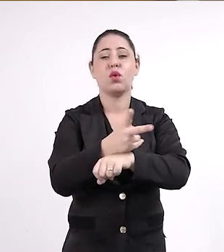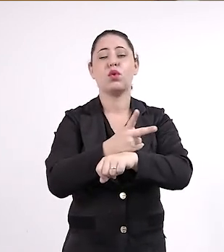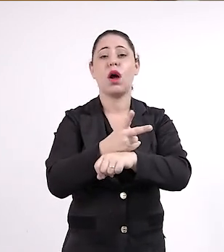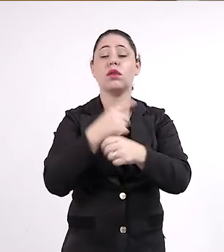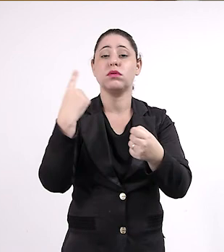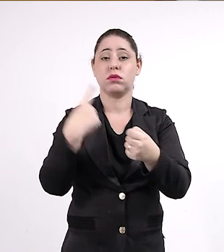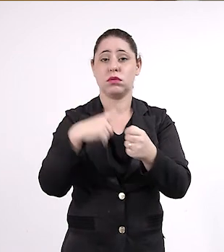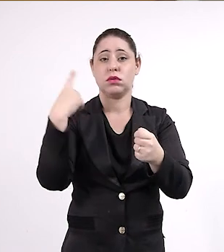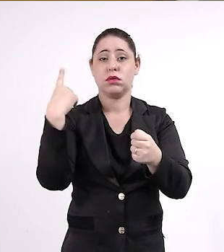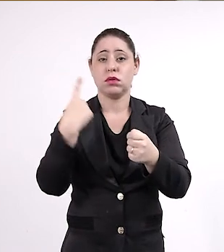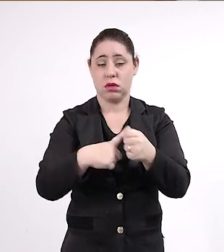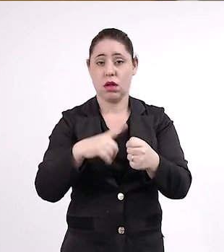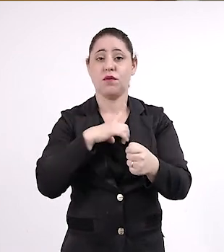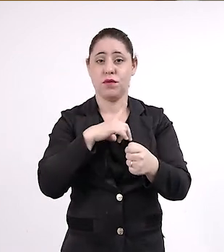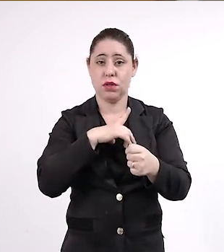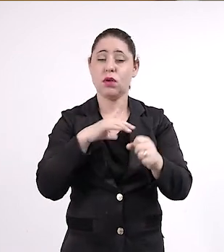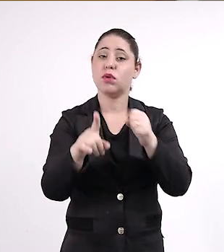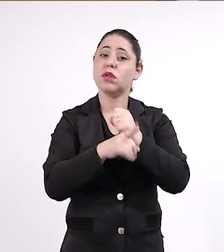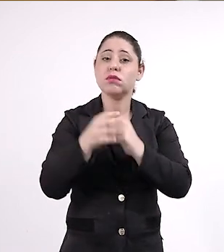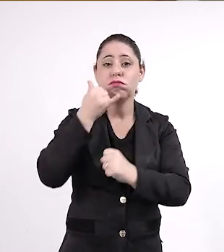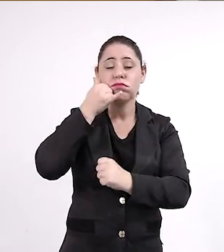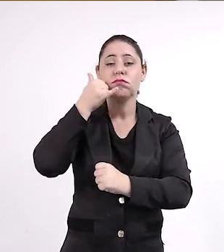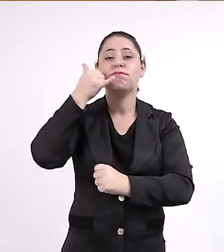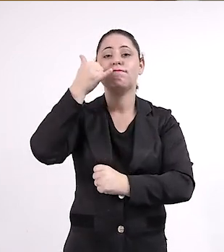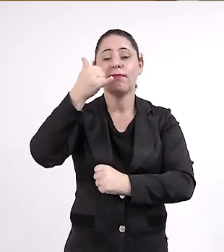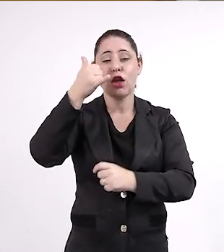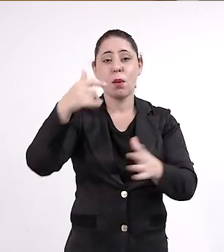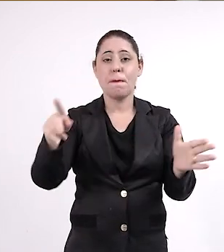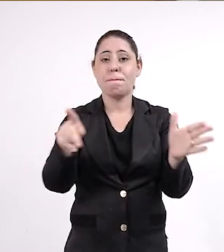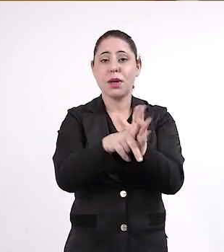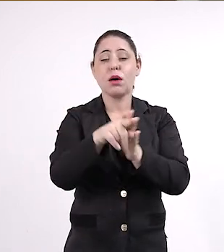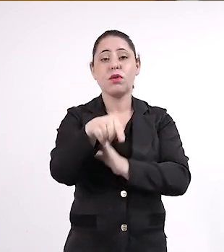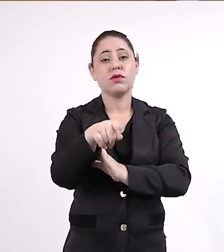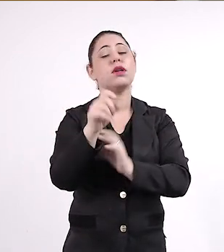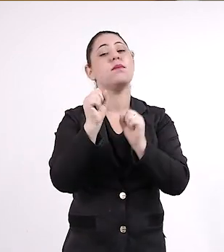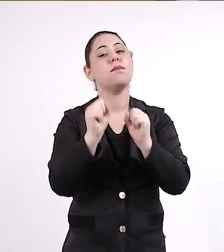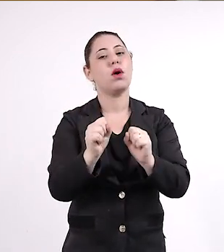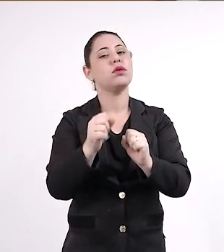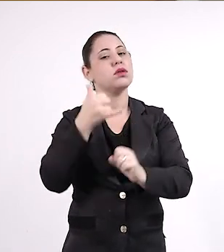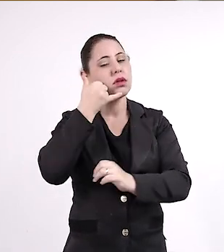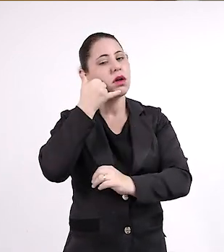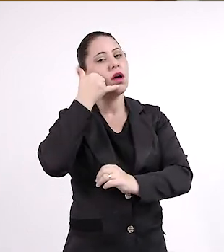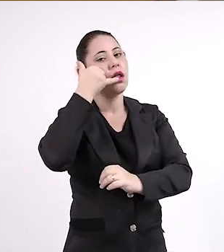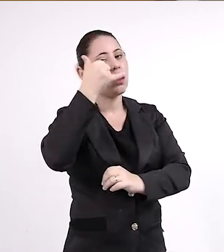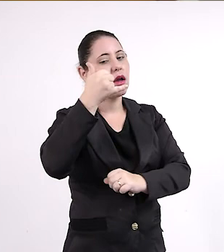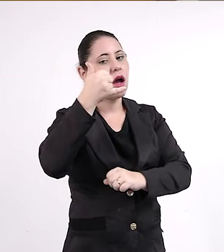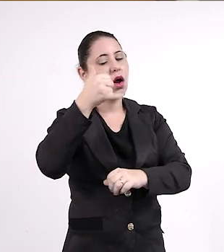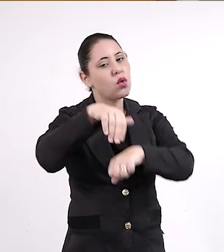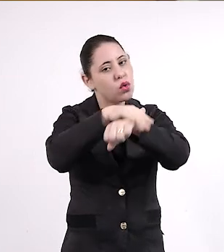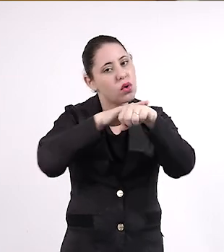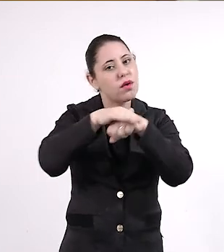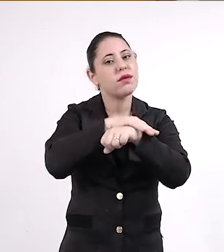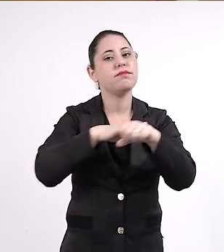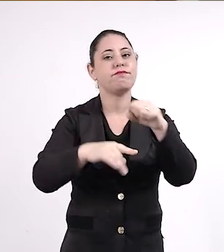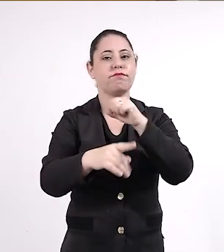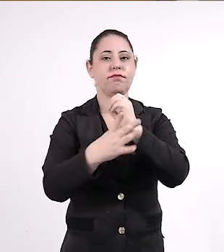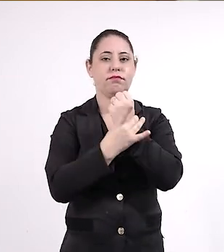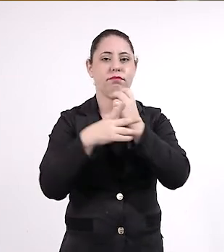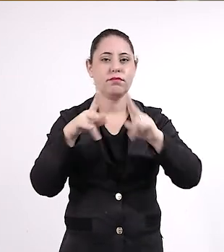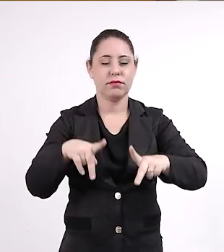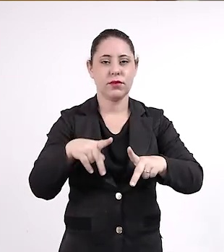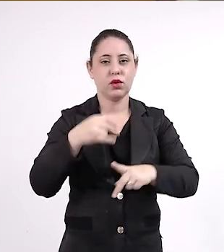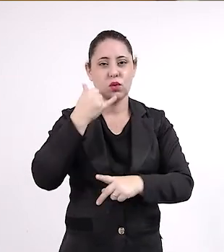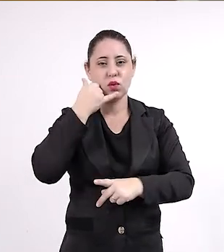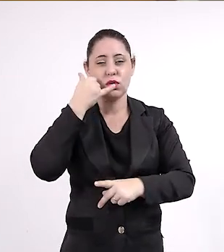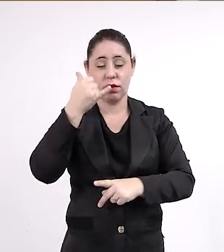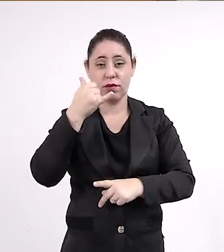sua cidade e lá você terá o telefone local para que você possa estabelecer contato com a Defensoria Pública.